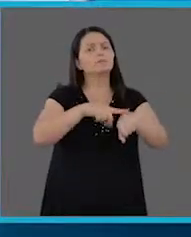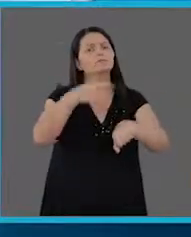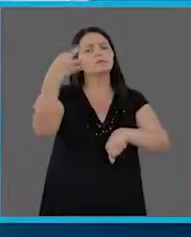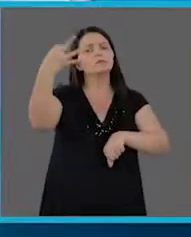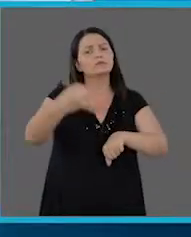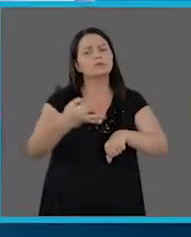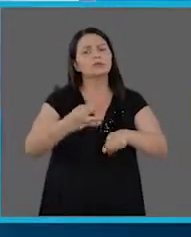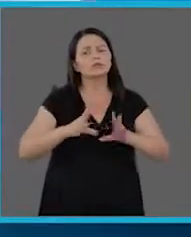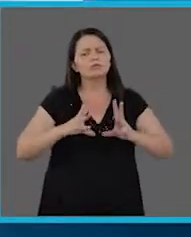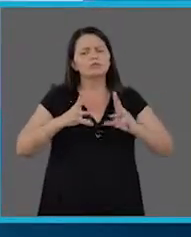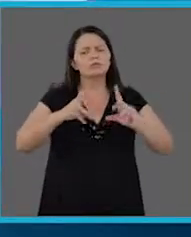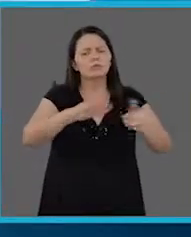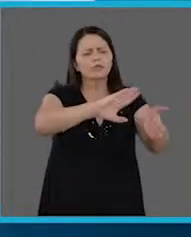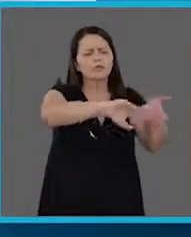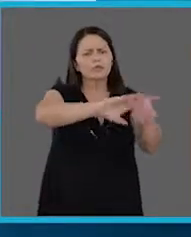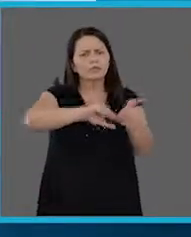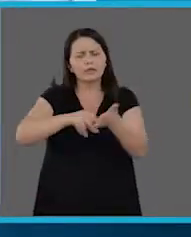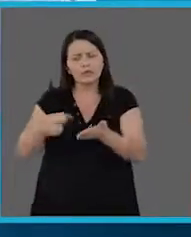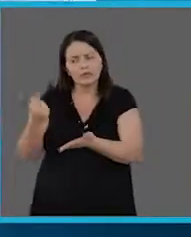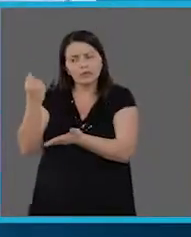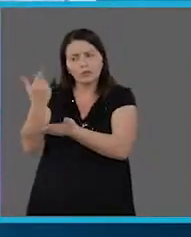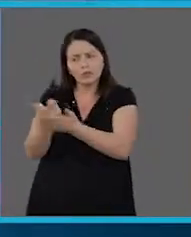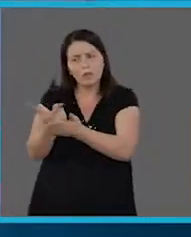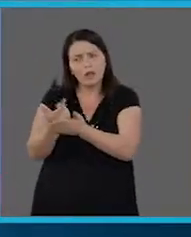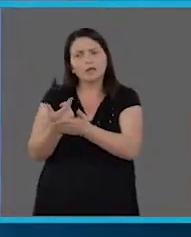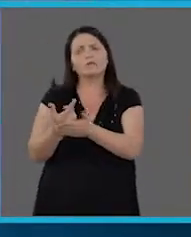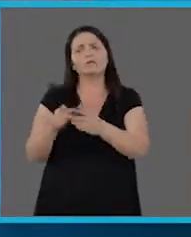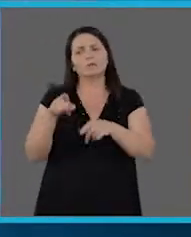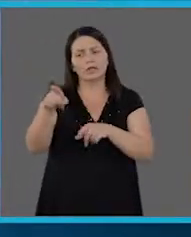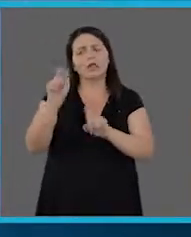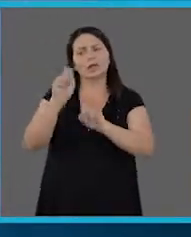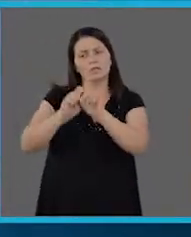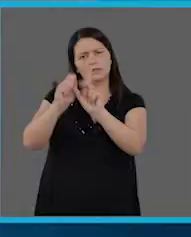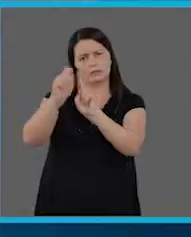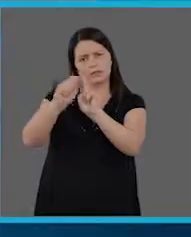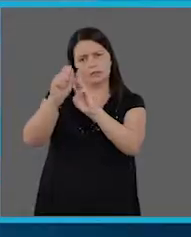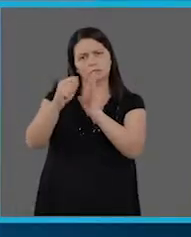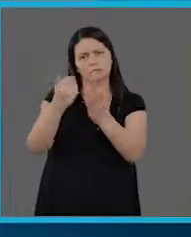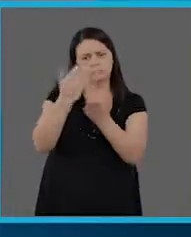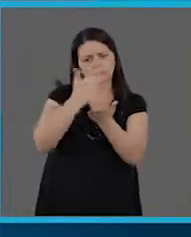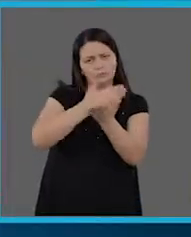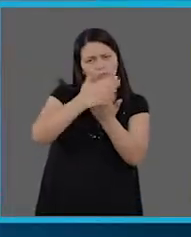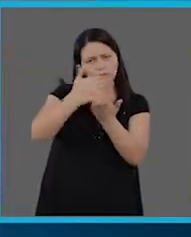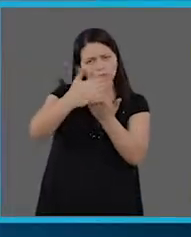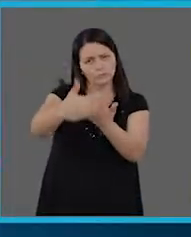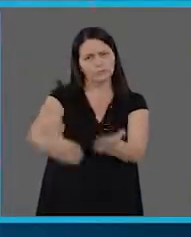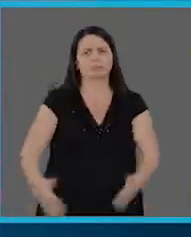ela faz toda a retiragem e eu pago uma fatura mensal por isso.